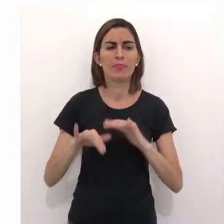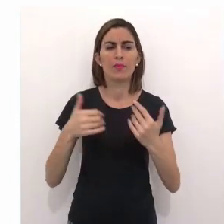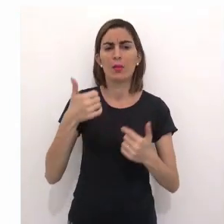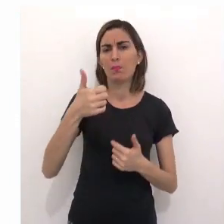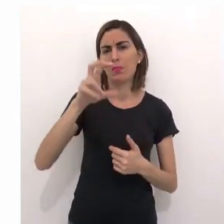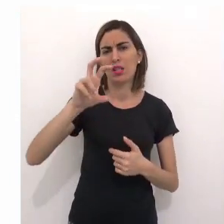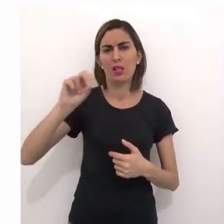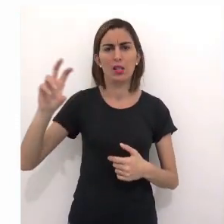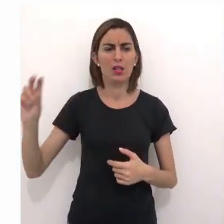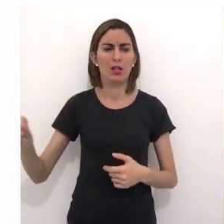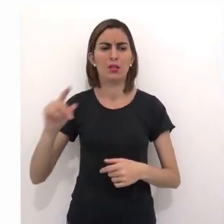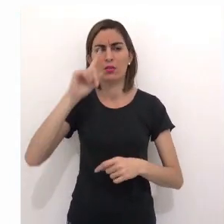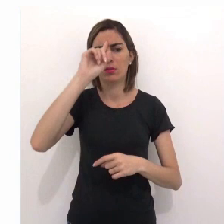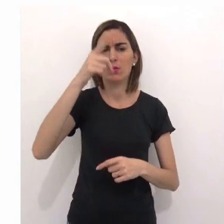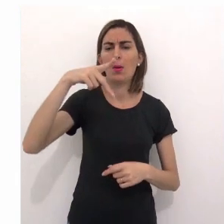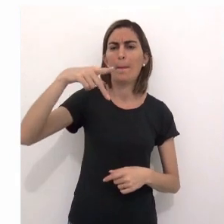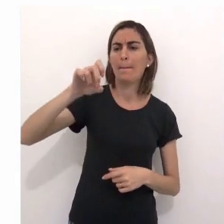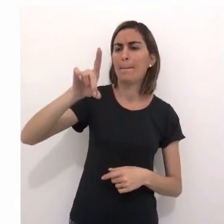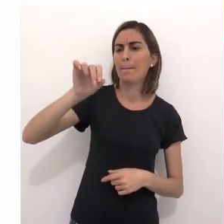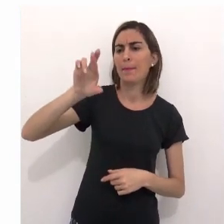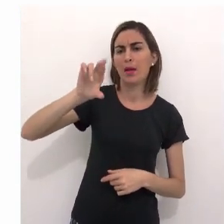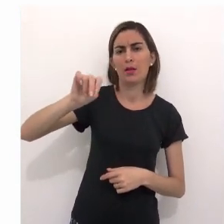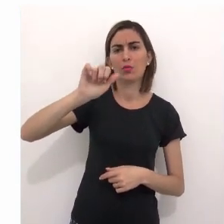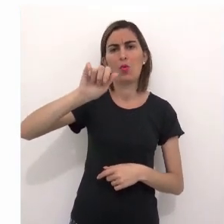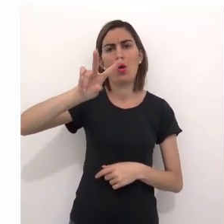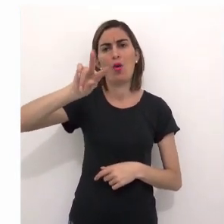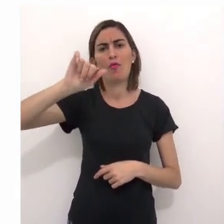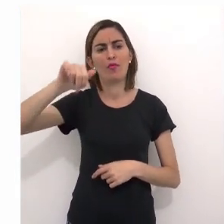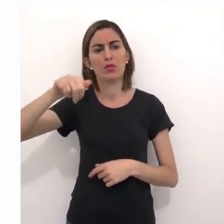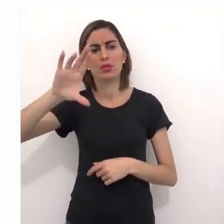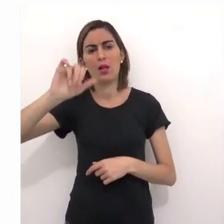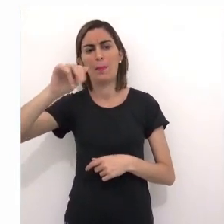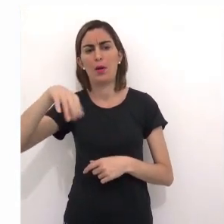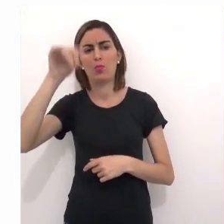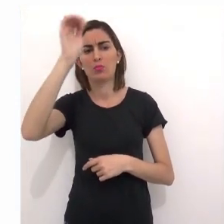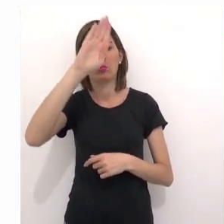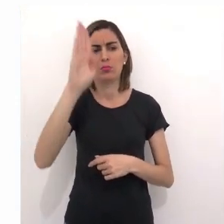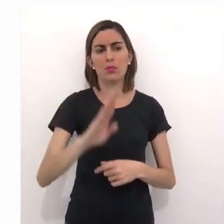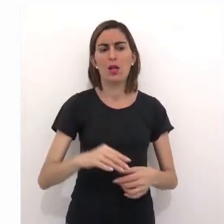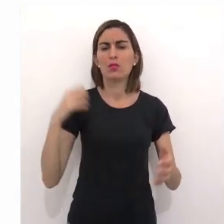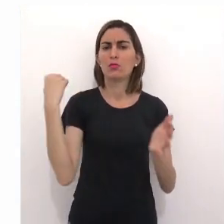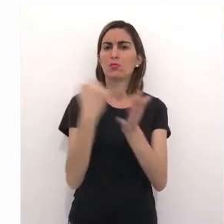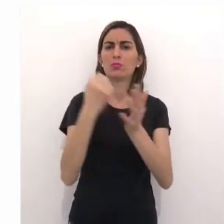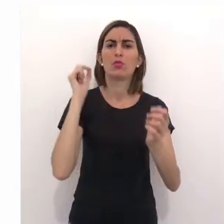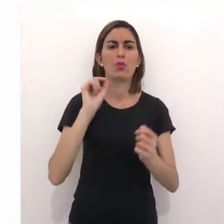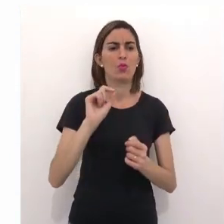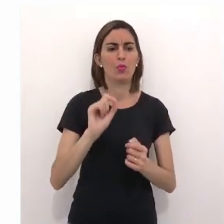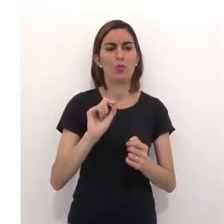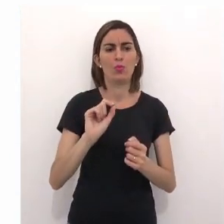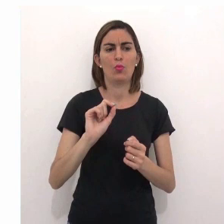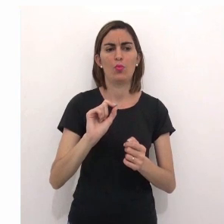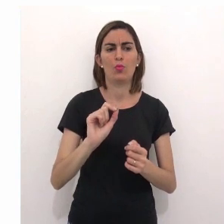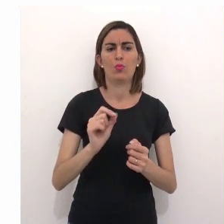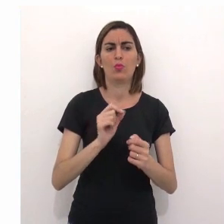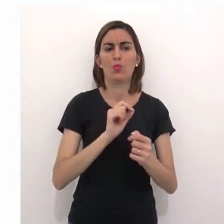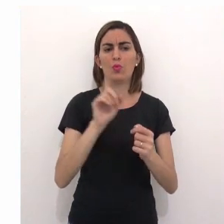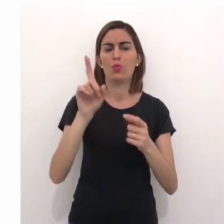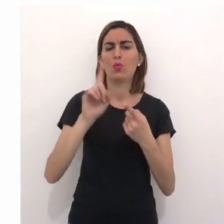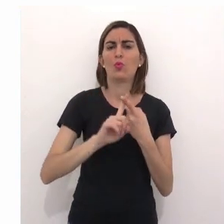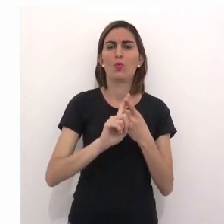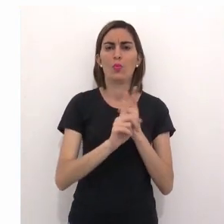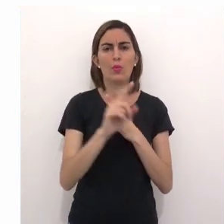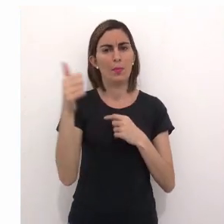1500, sob o comando de Pedro Álvares Cabral, o Brasil foi batizado, né, com a fixação de